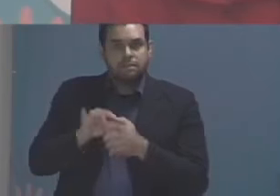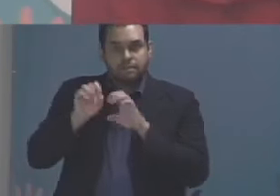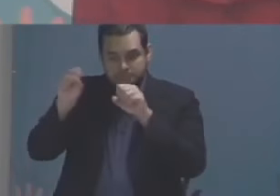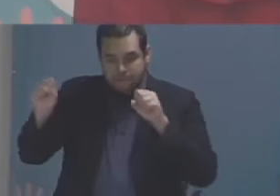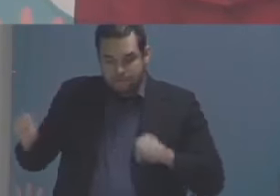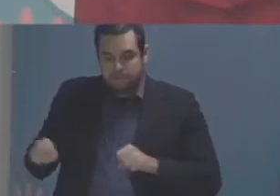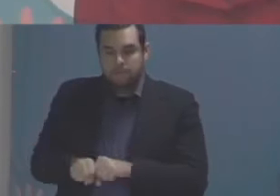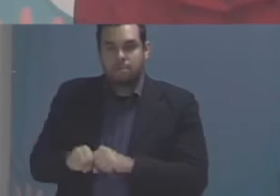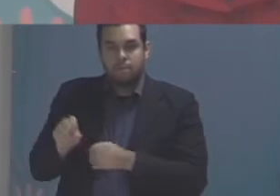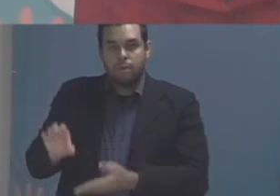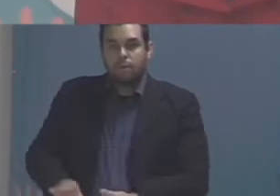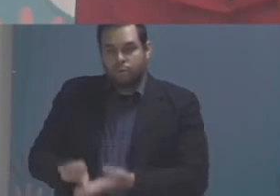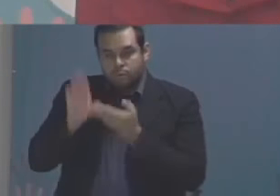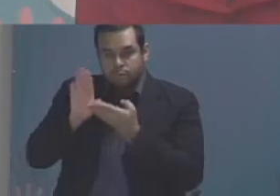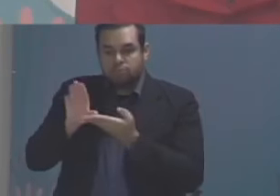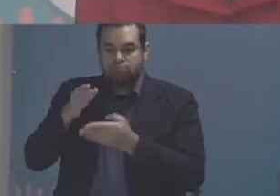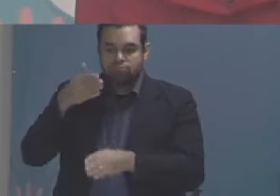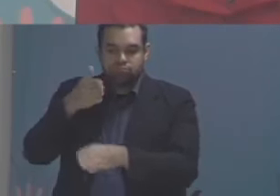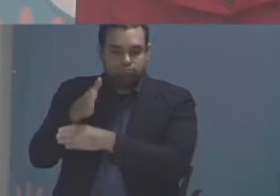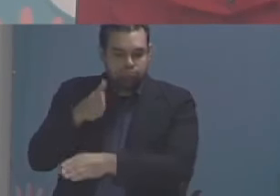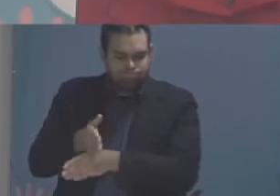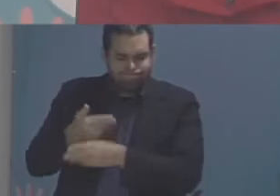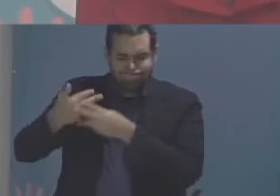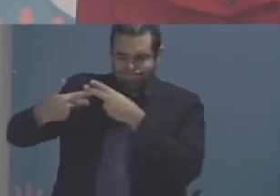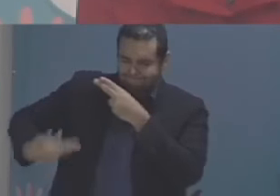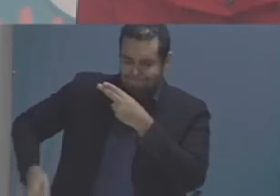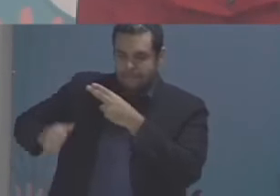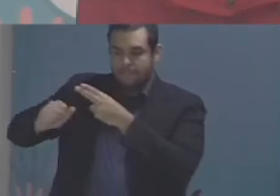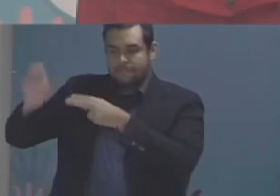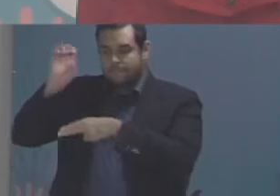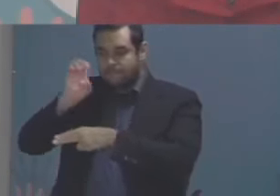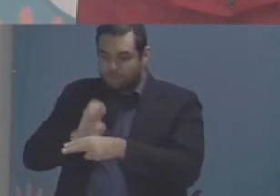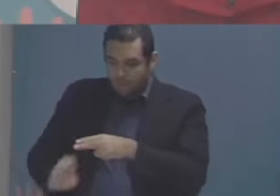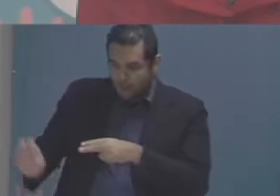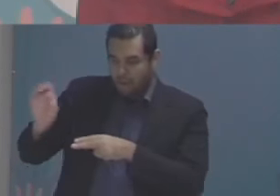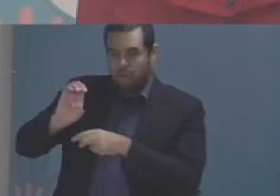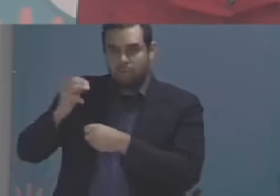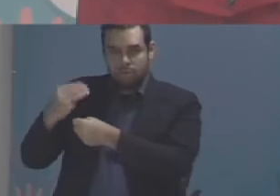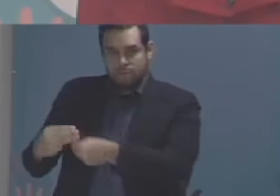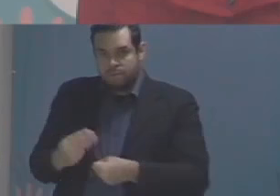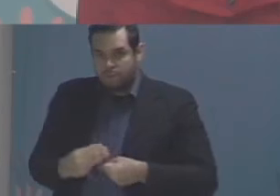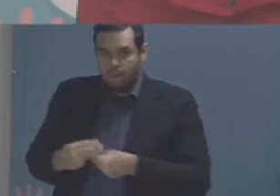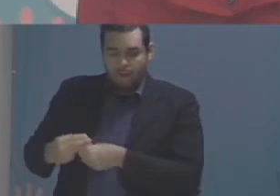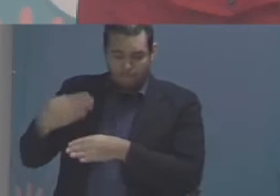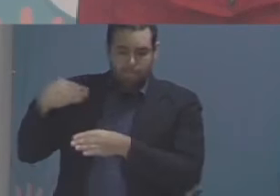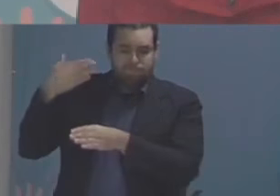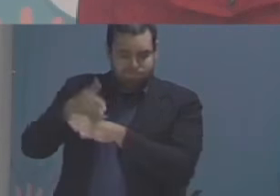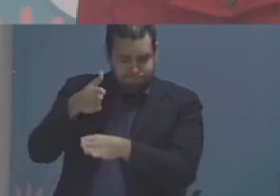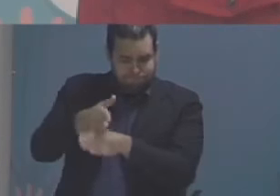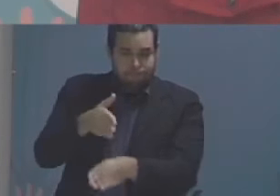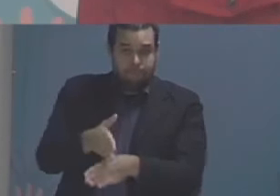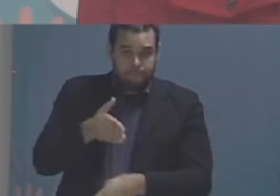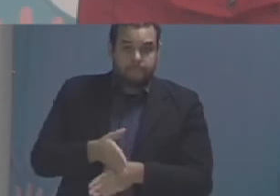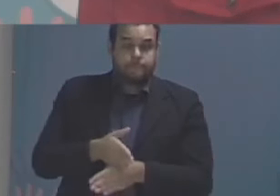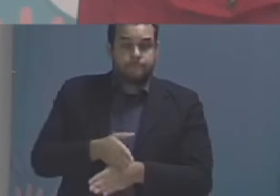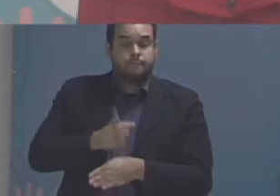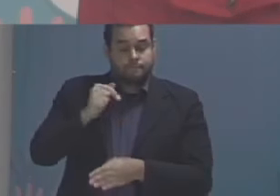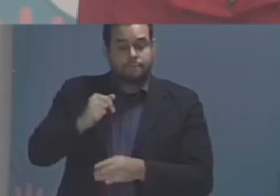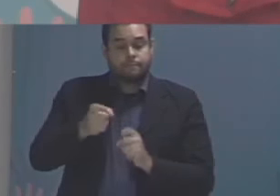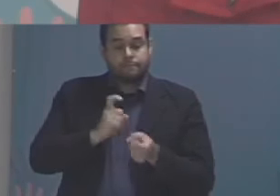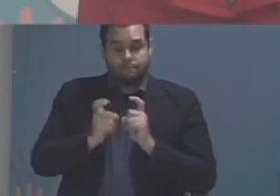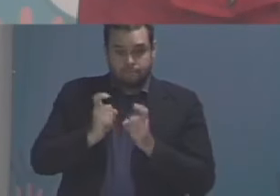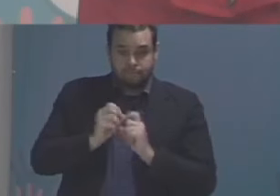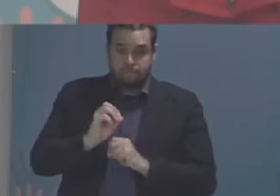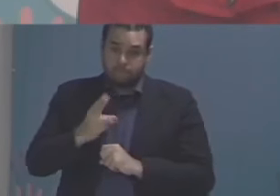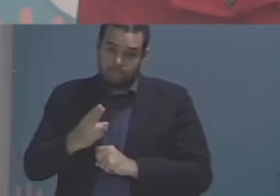conselhos, de vários conselhos profissionais, de vários conselhos regionais pelo Brasil afora, que são dirigidos ou não